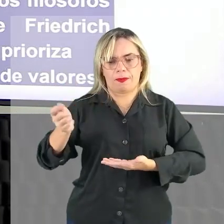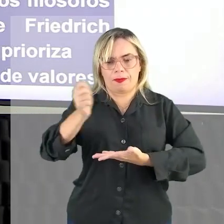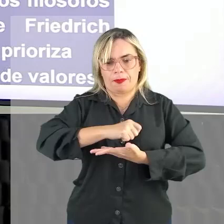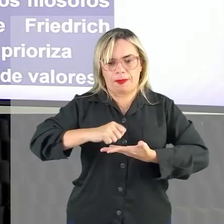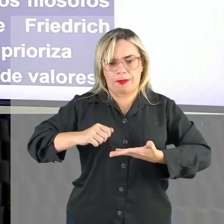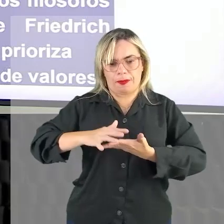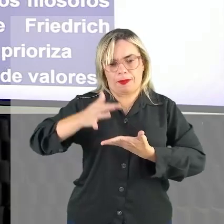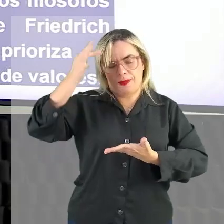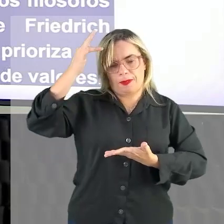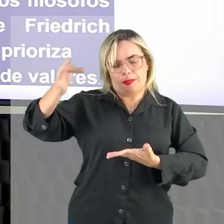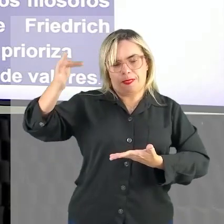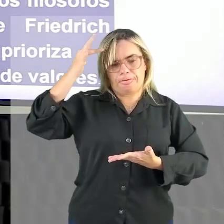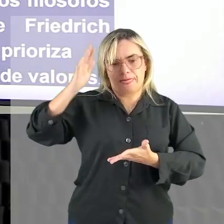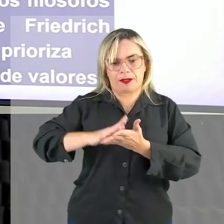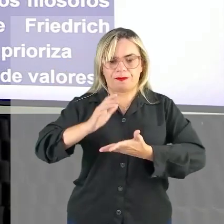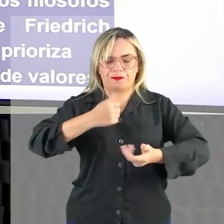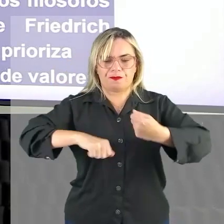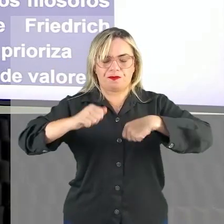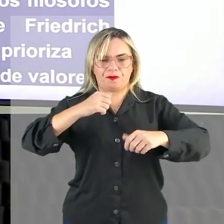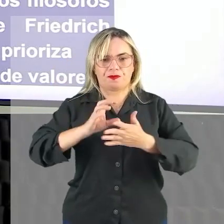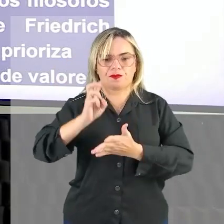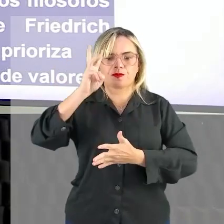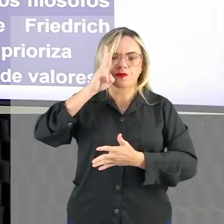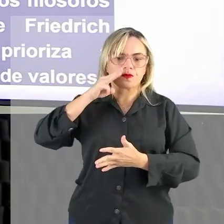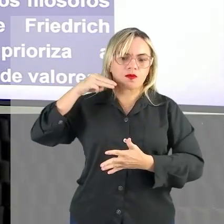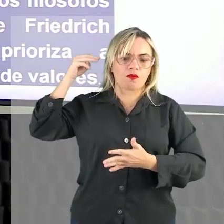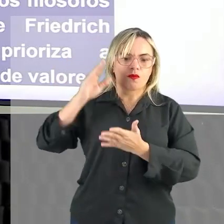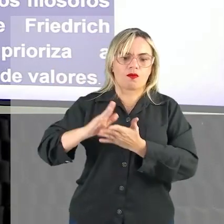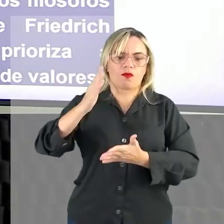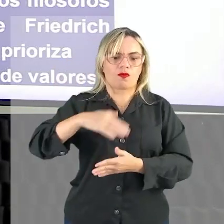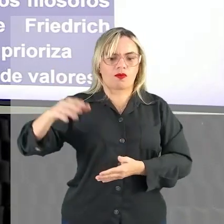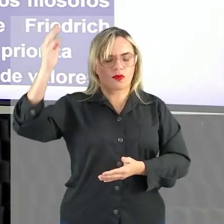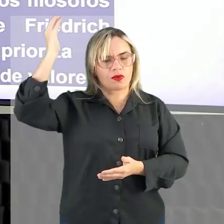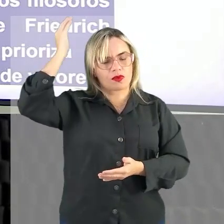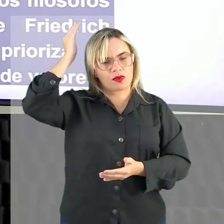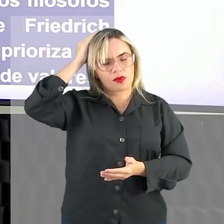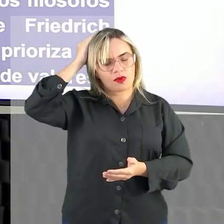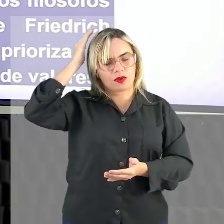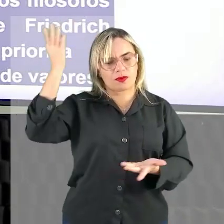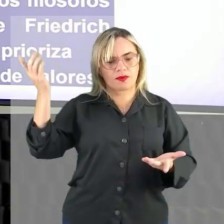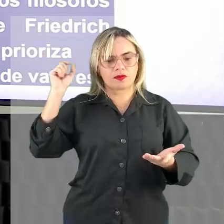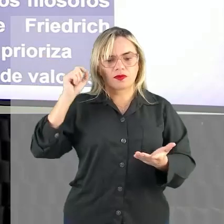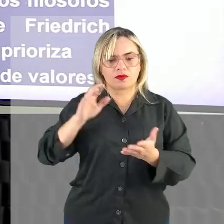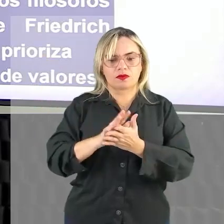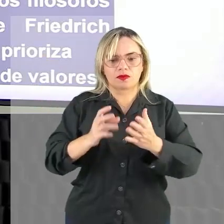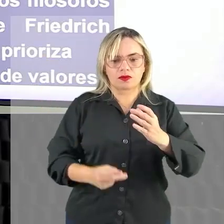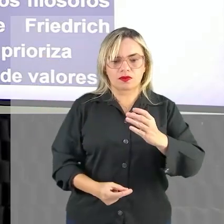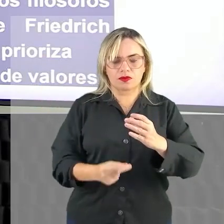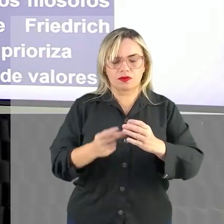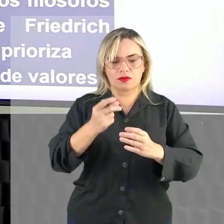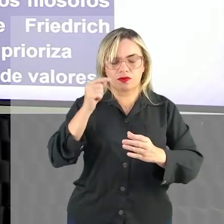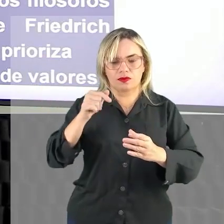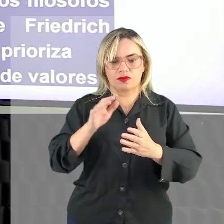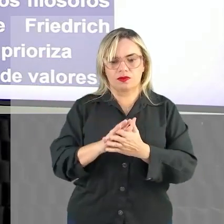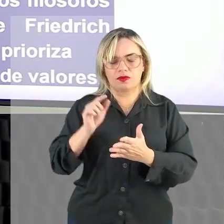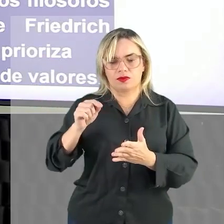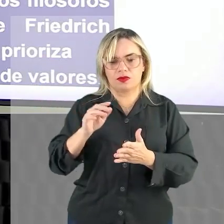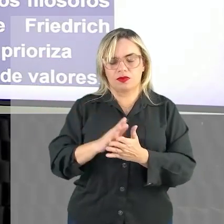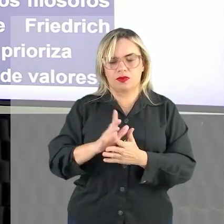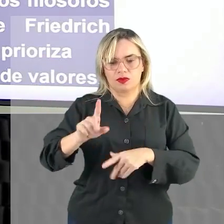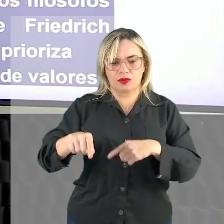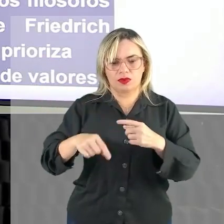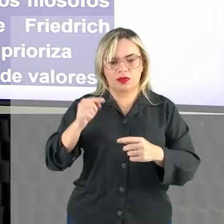escrita pelos filósofos economistas Karl Marx e Friedrich Engels, o capitalismo prioriza